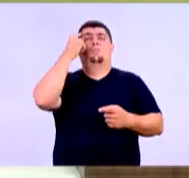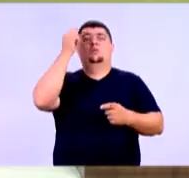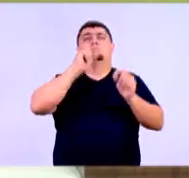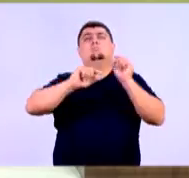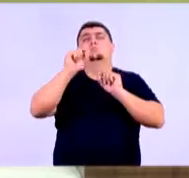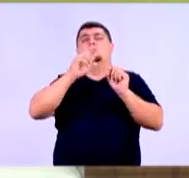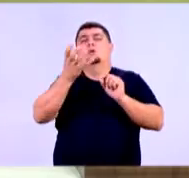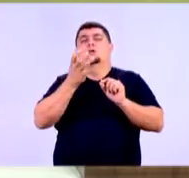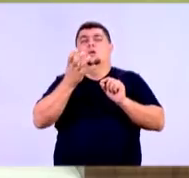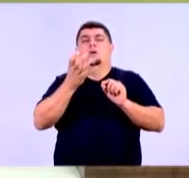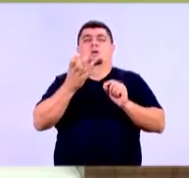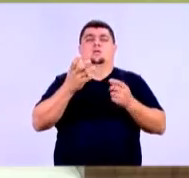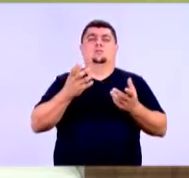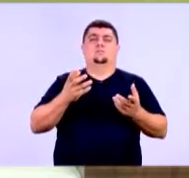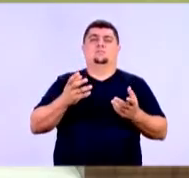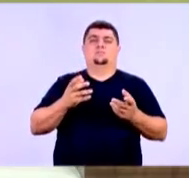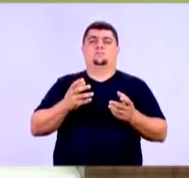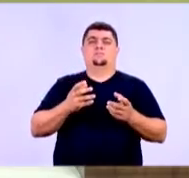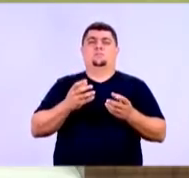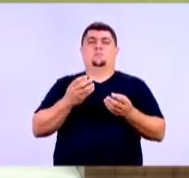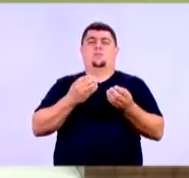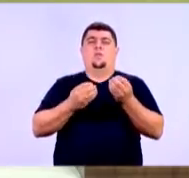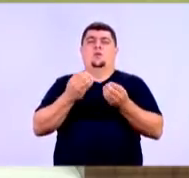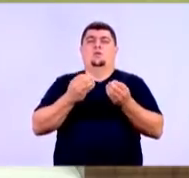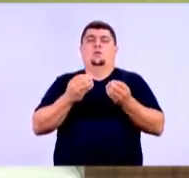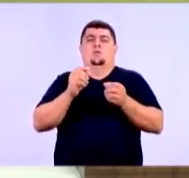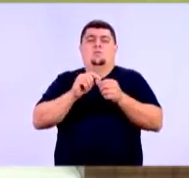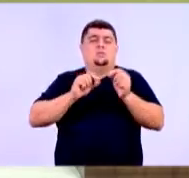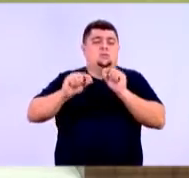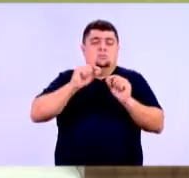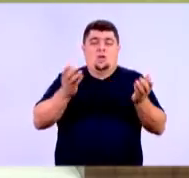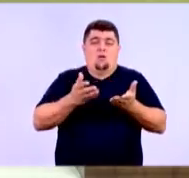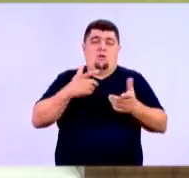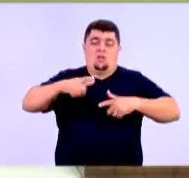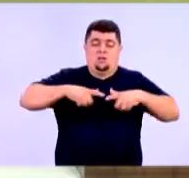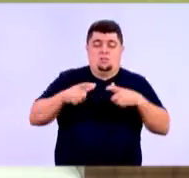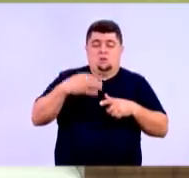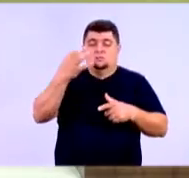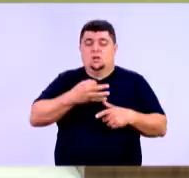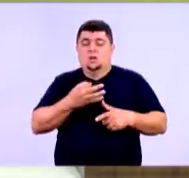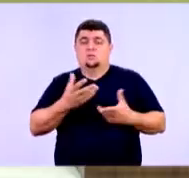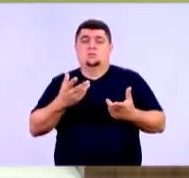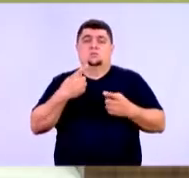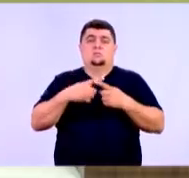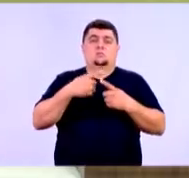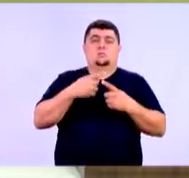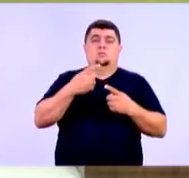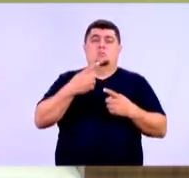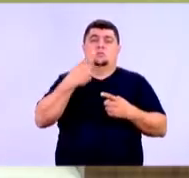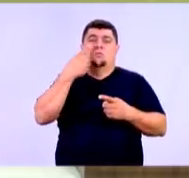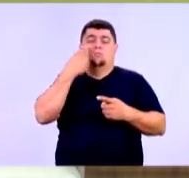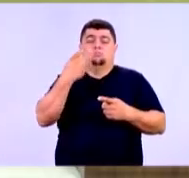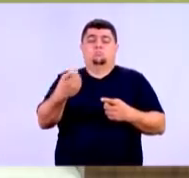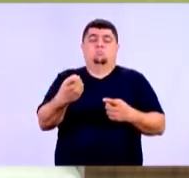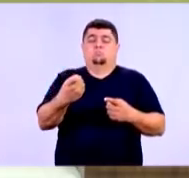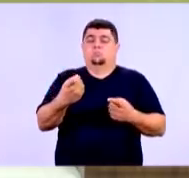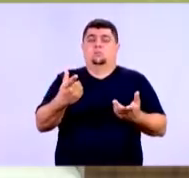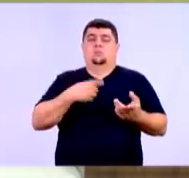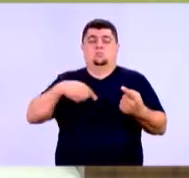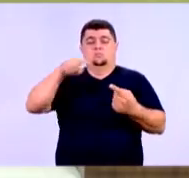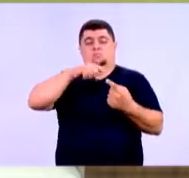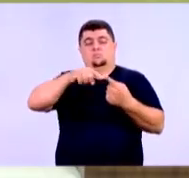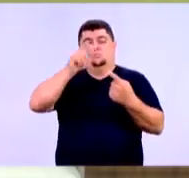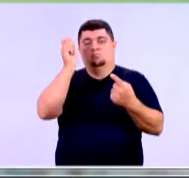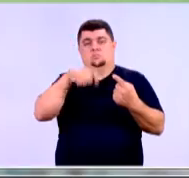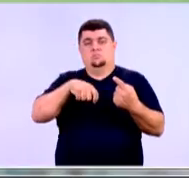alcançar e quais as atitudes que ela está disposta a tomar para chegar lá, o que ela pretende fazer para alcançar o seu objetivo.